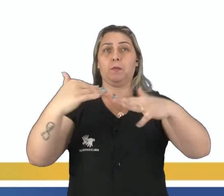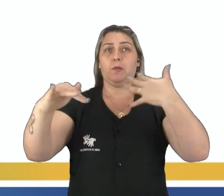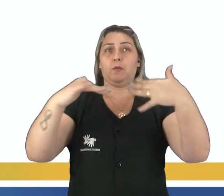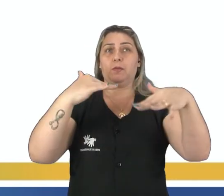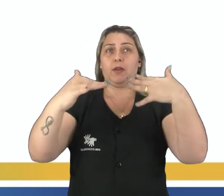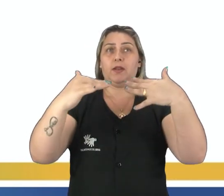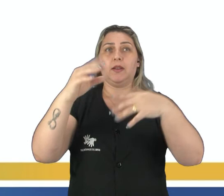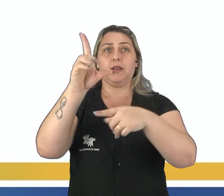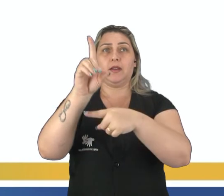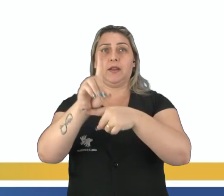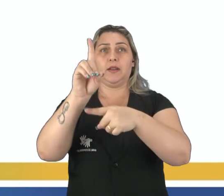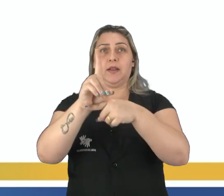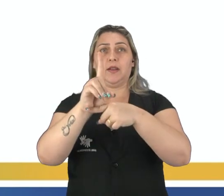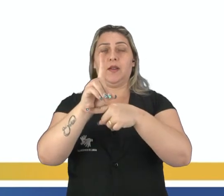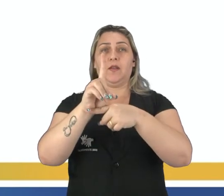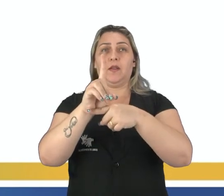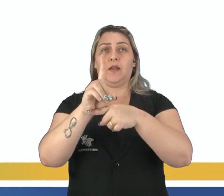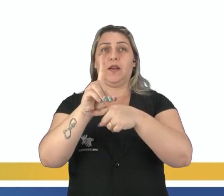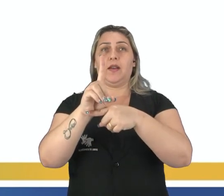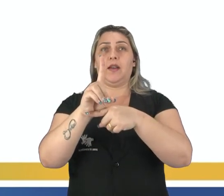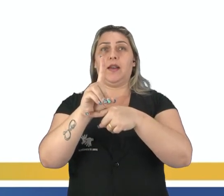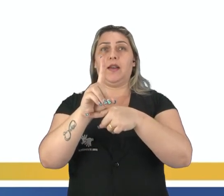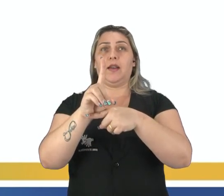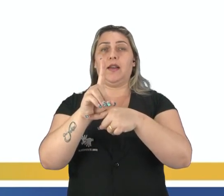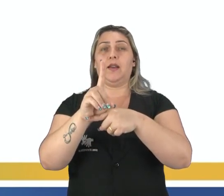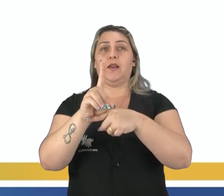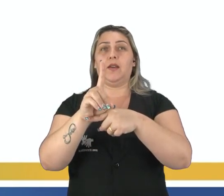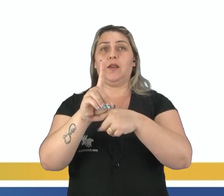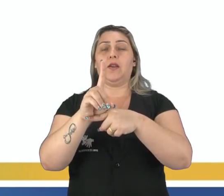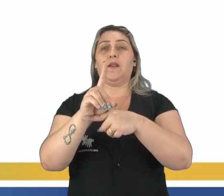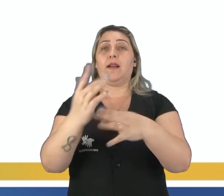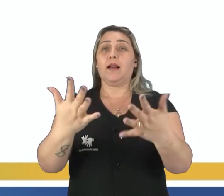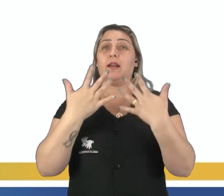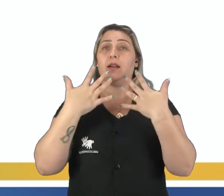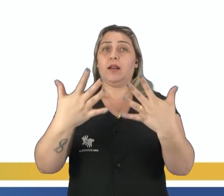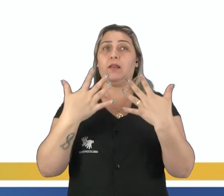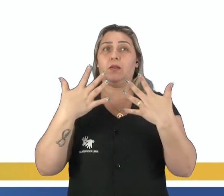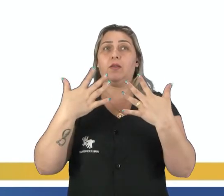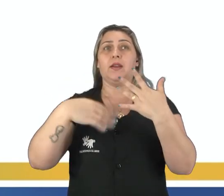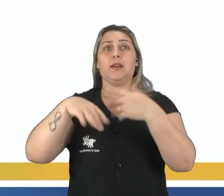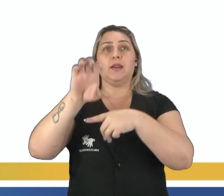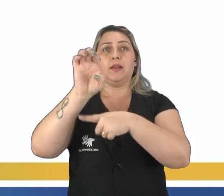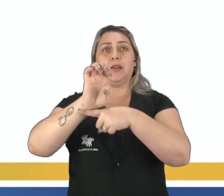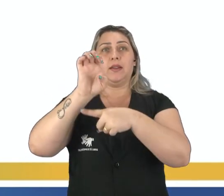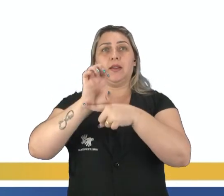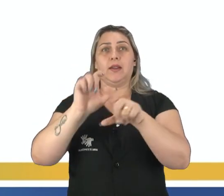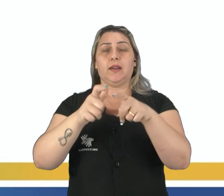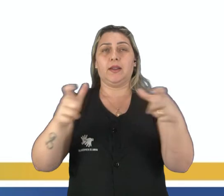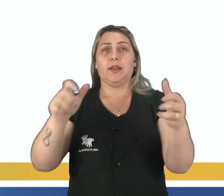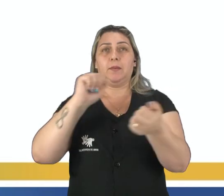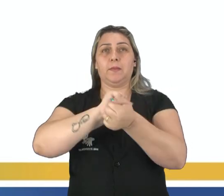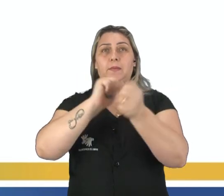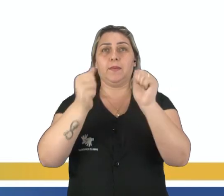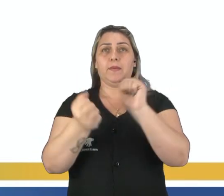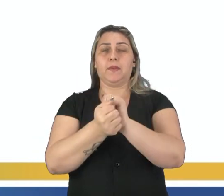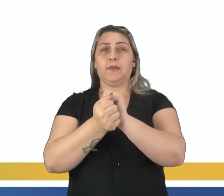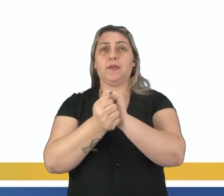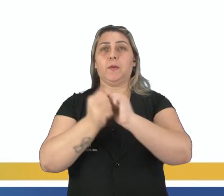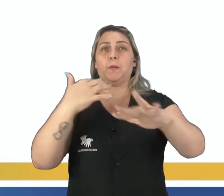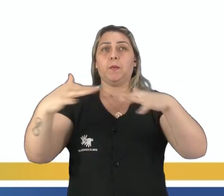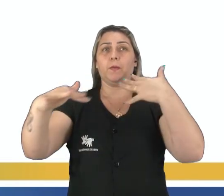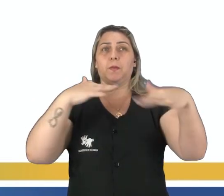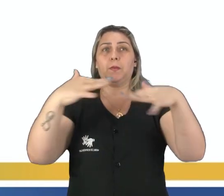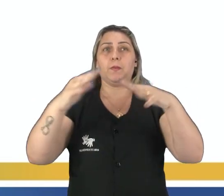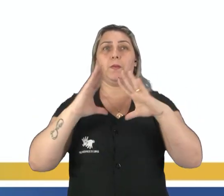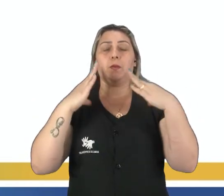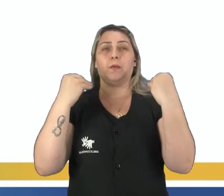trânsito. A D é uma forma de calor, e a E é uma grandeza associada ao grau de